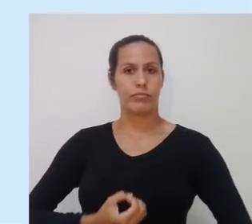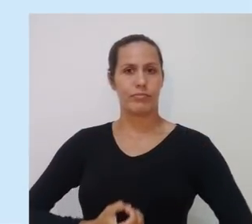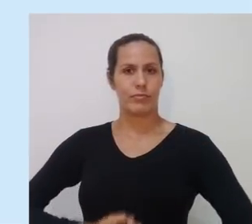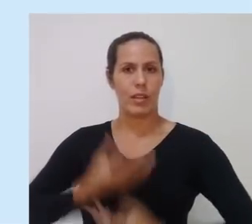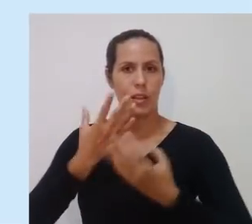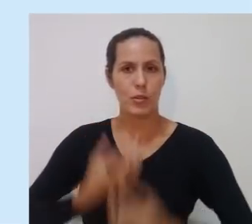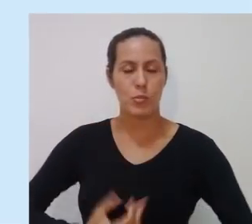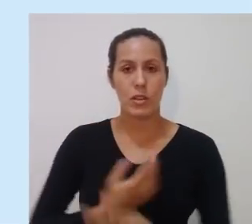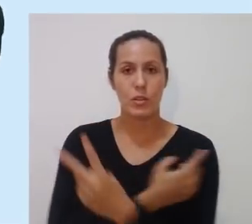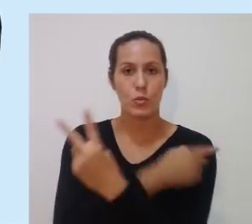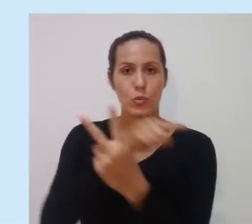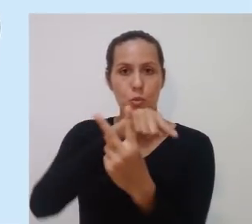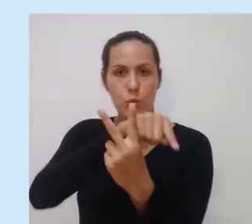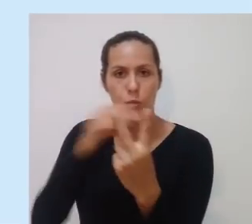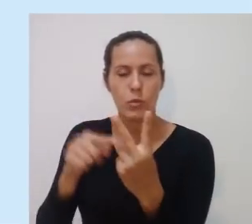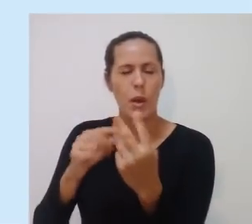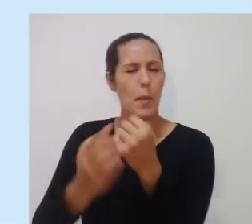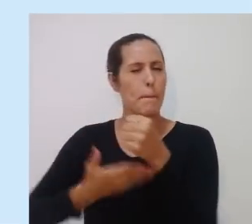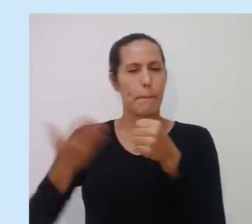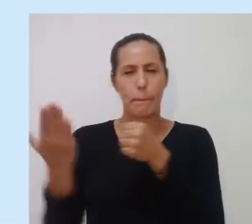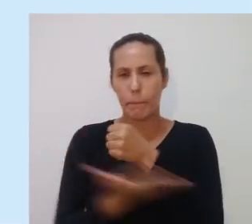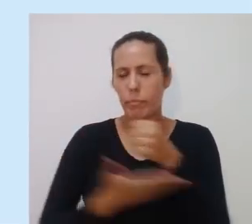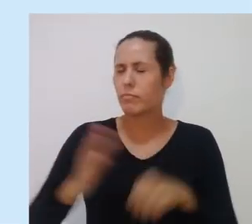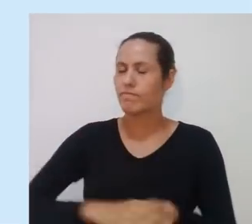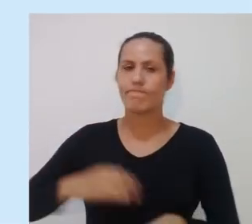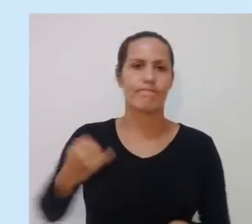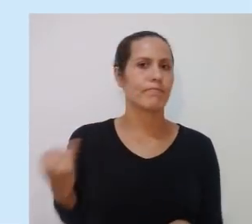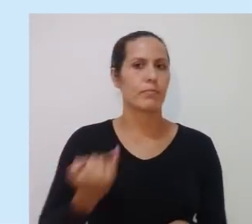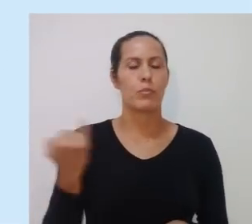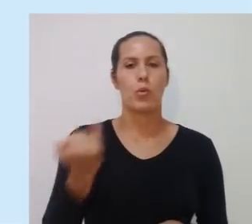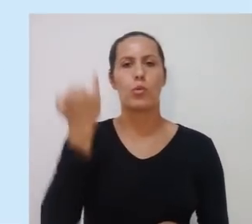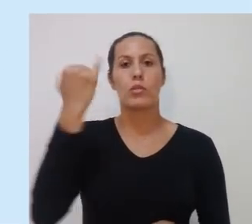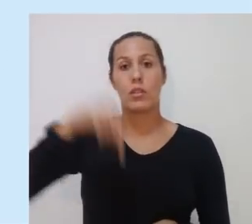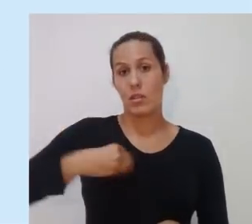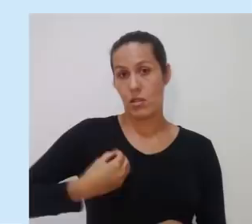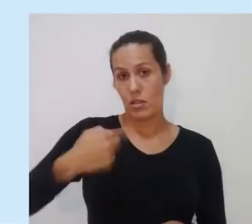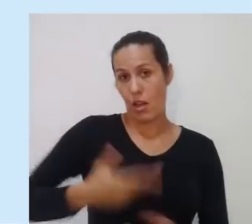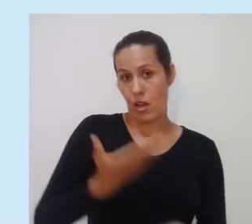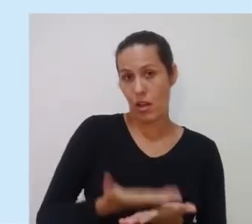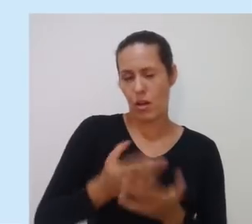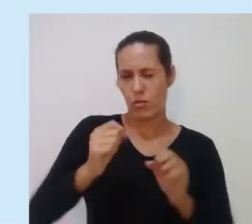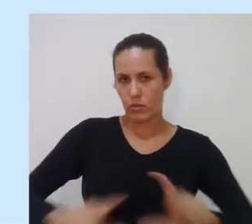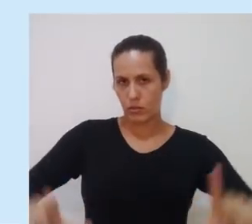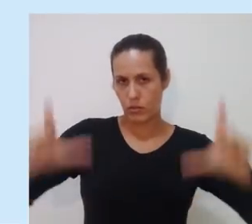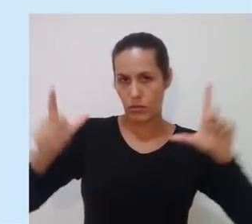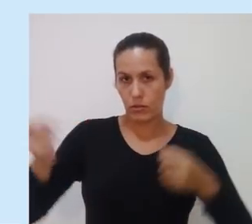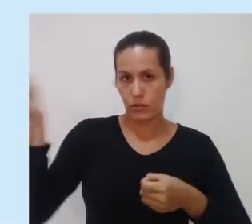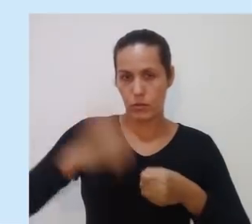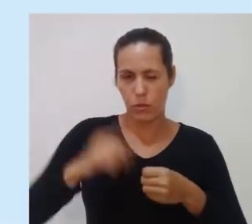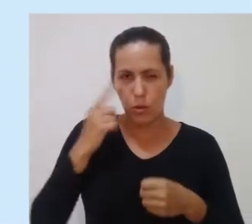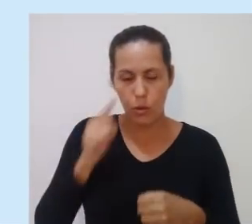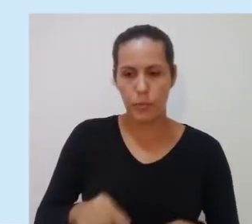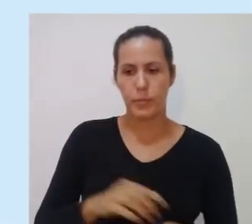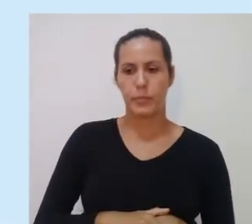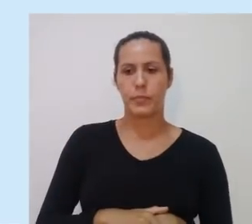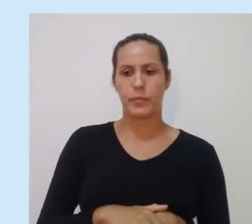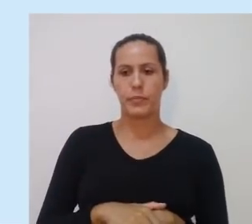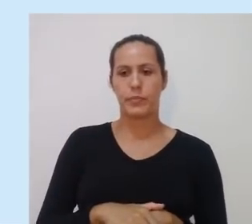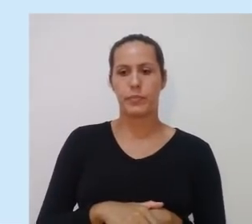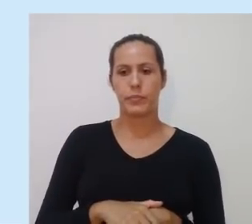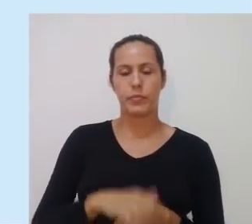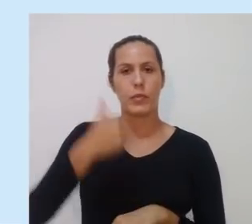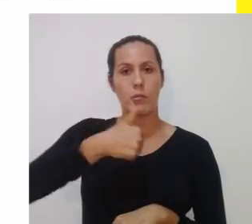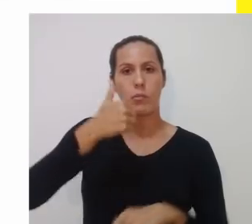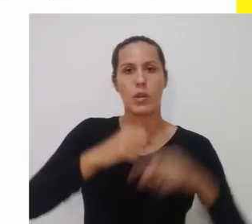duas expressões que são básicas, são indispensáveis, são importantes nesta aula. Vamos para a